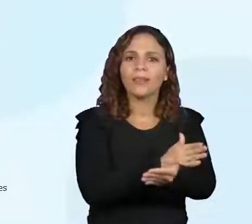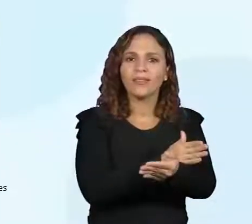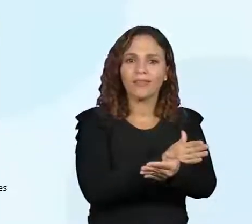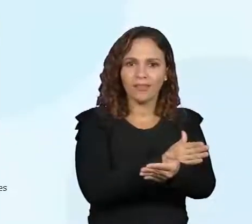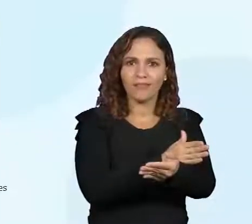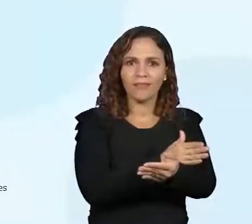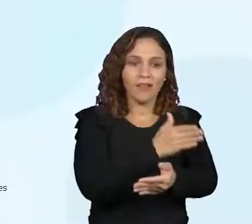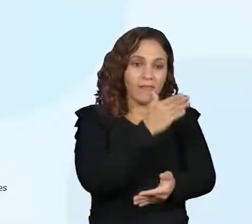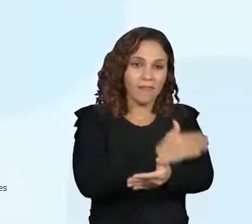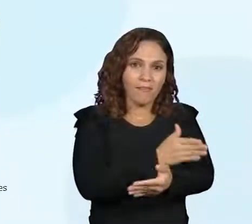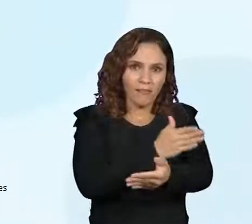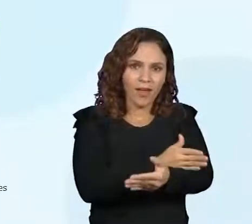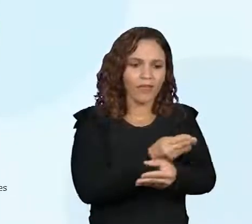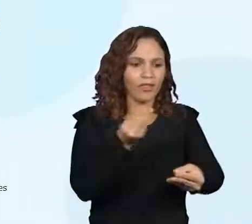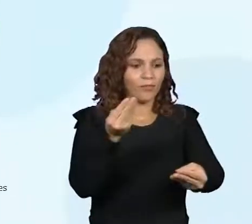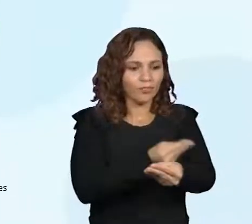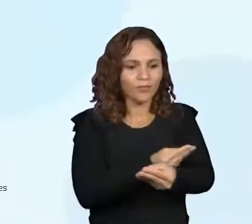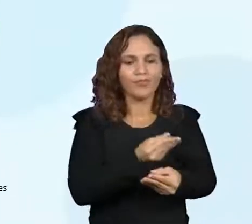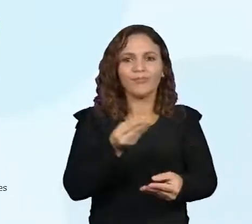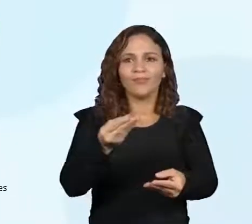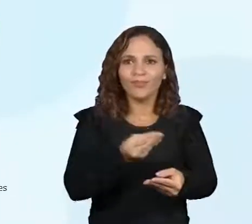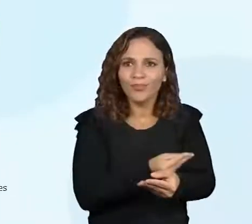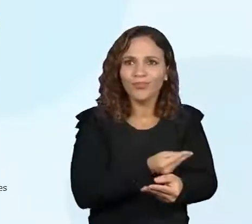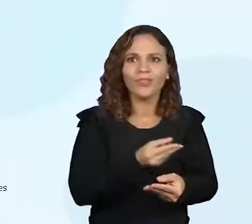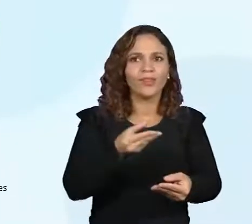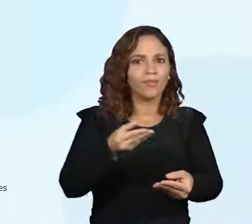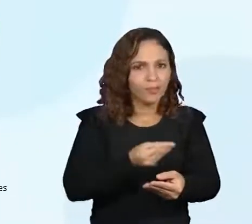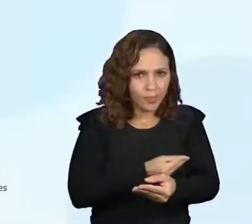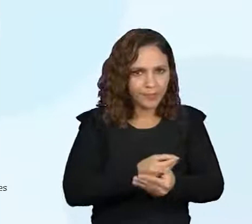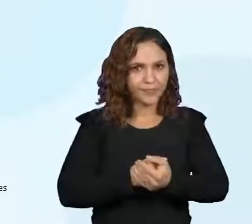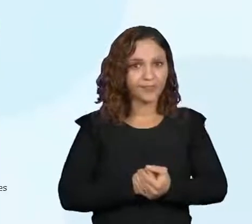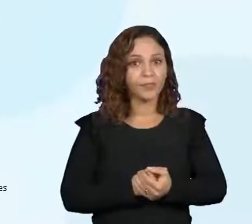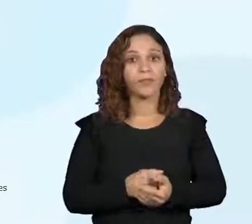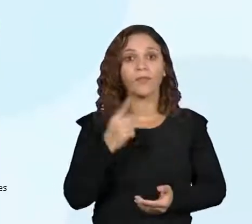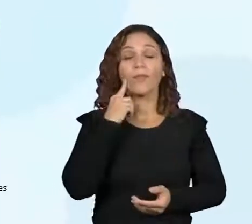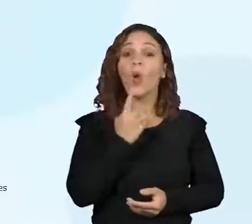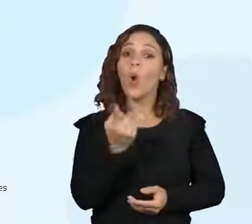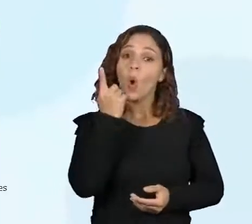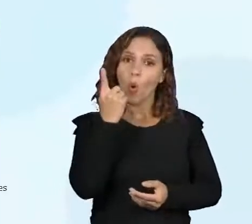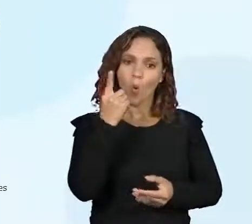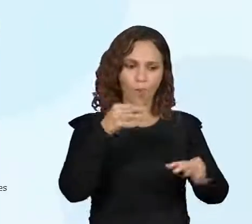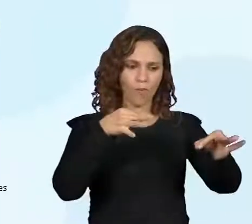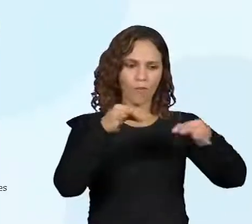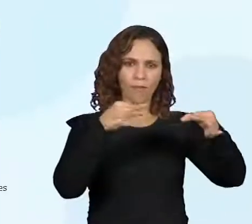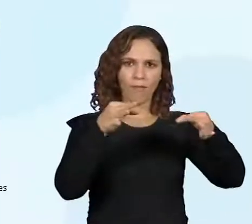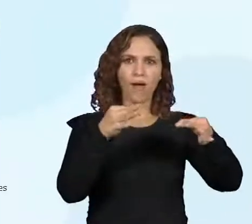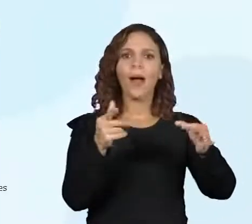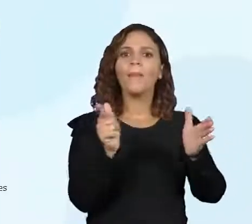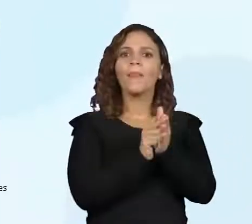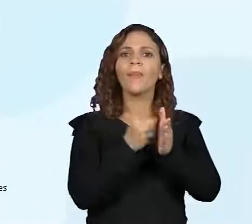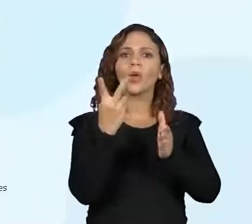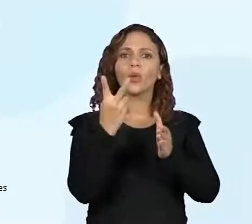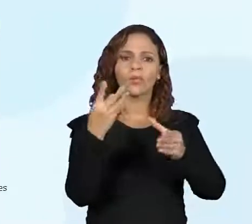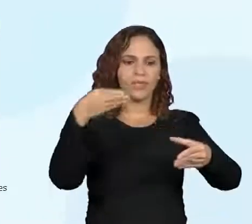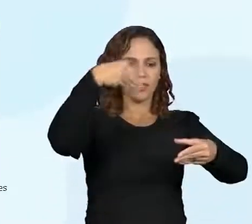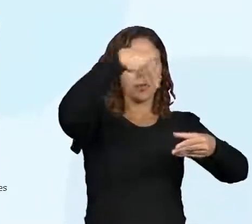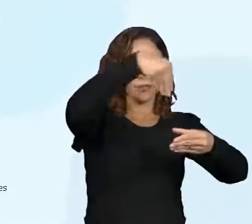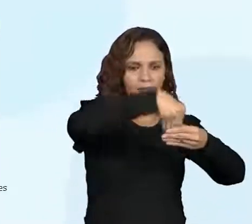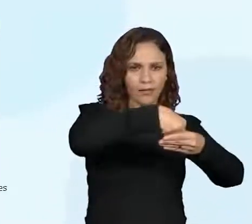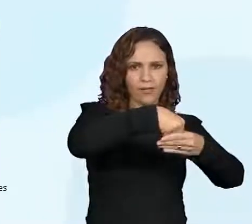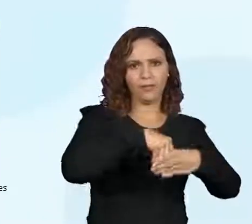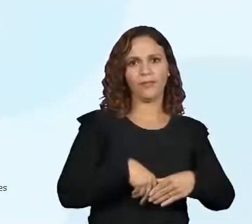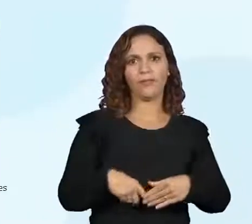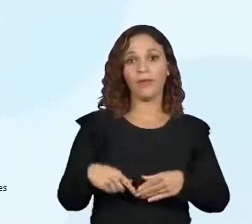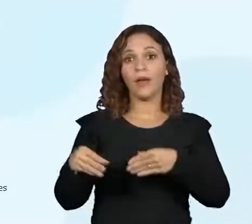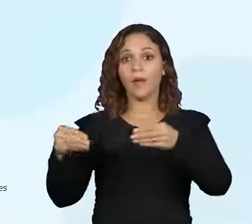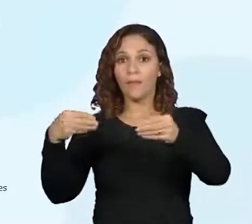cada plástico da pasta, ela guarda 2 papéis. Complete a sequência dos